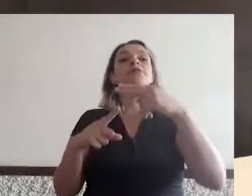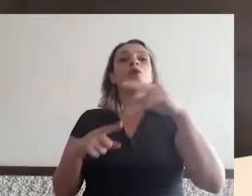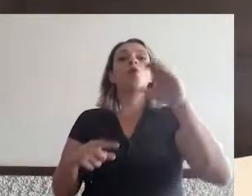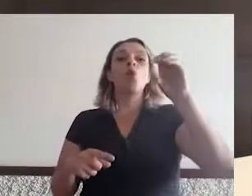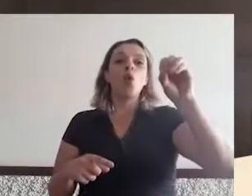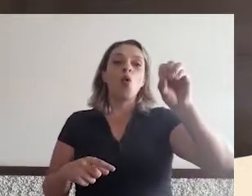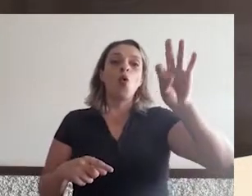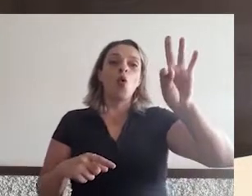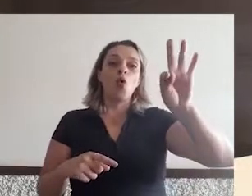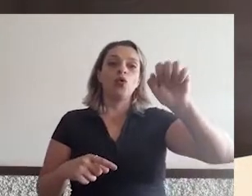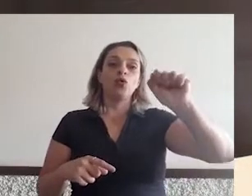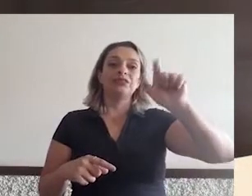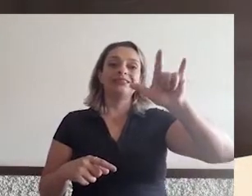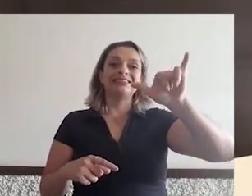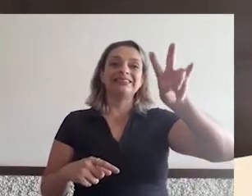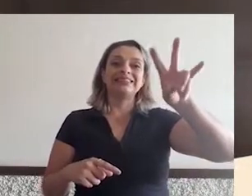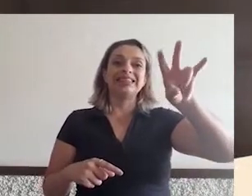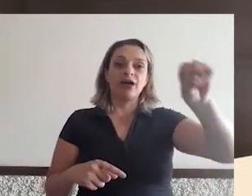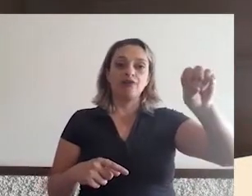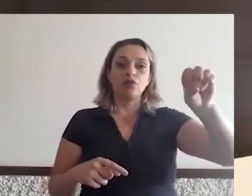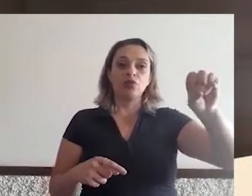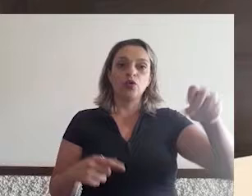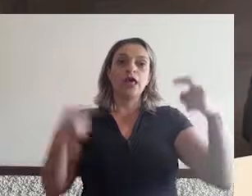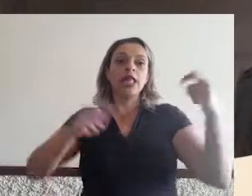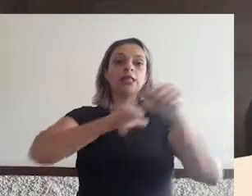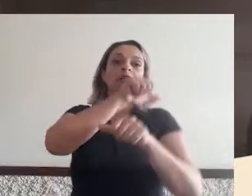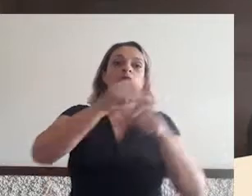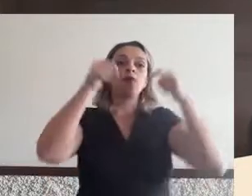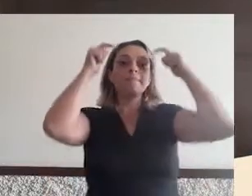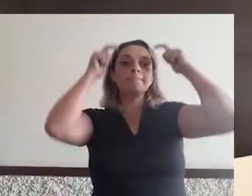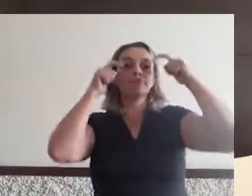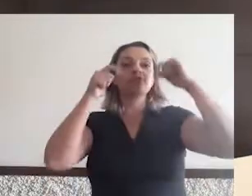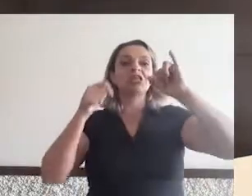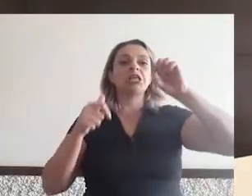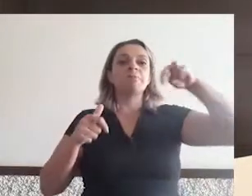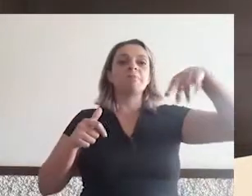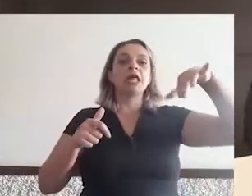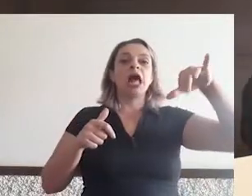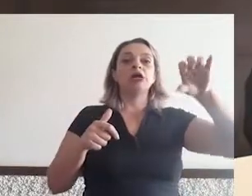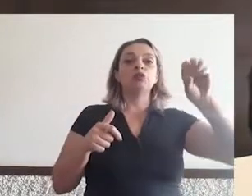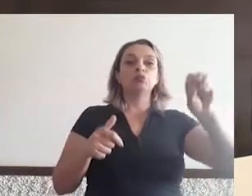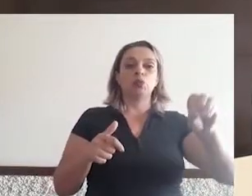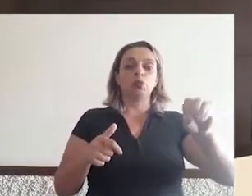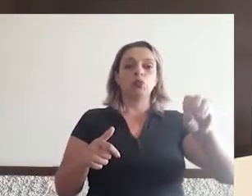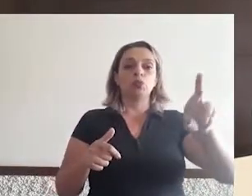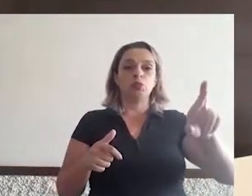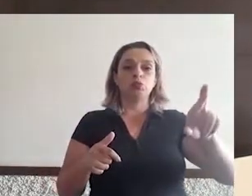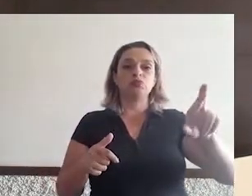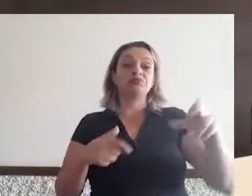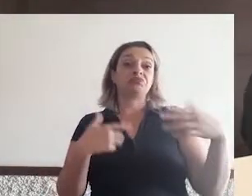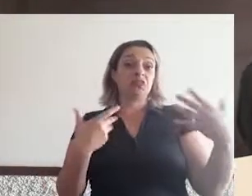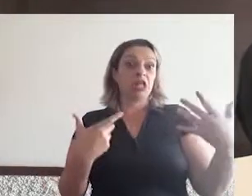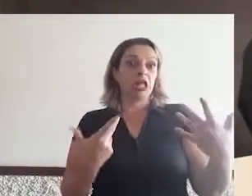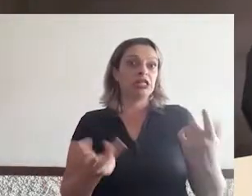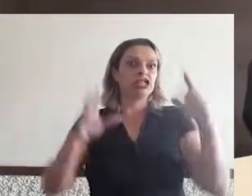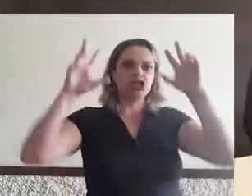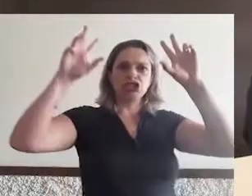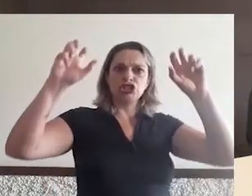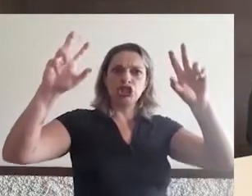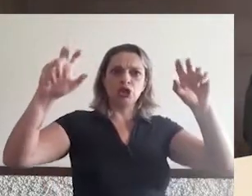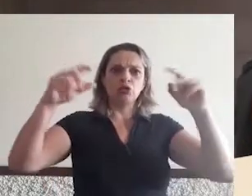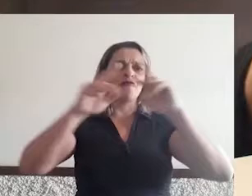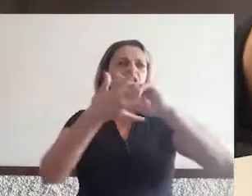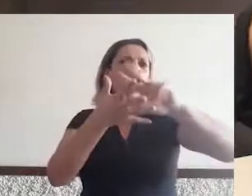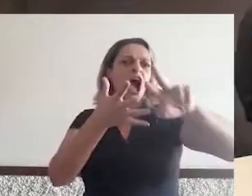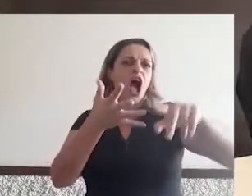nomeado então imperador dos romanos, recebendo, entre outros títulos, Summus Pontifex, o Pater